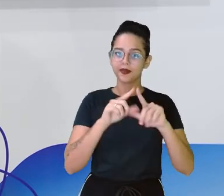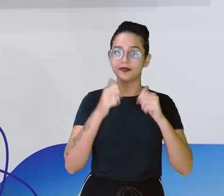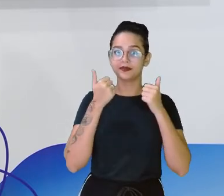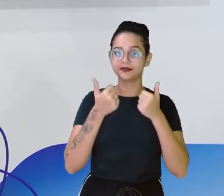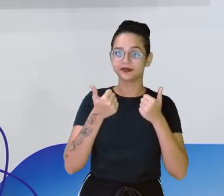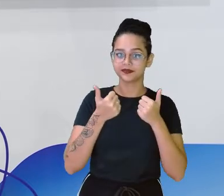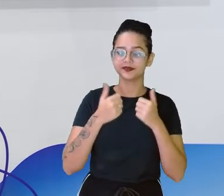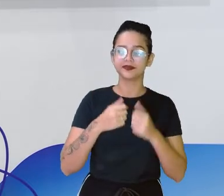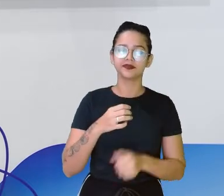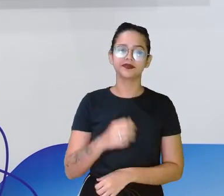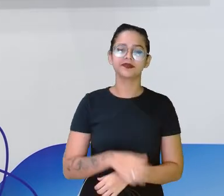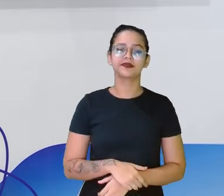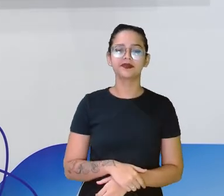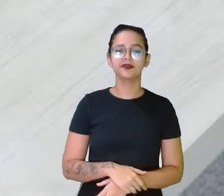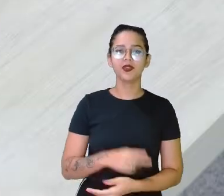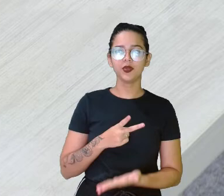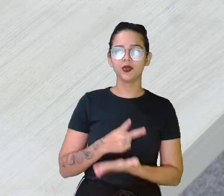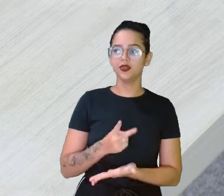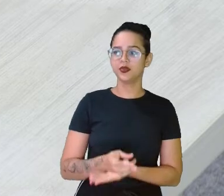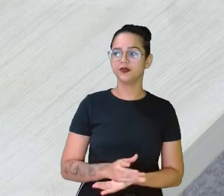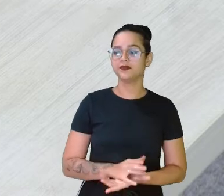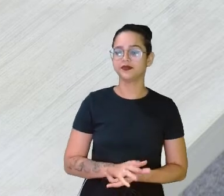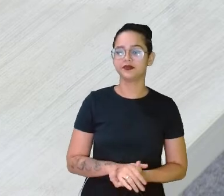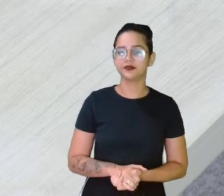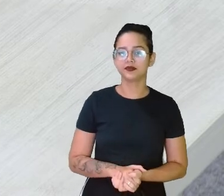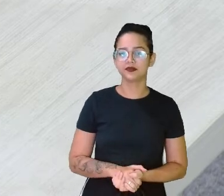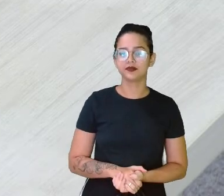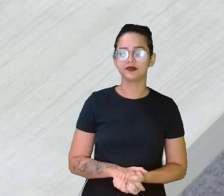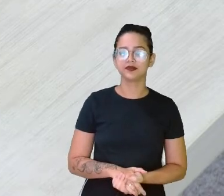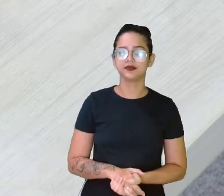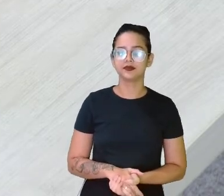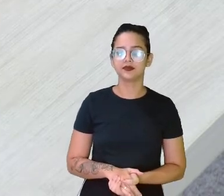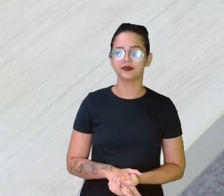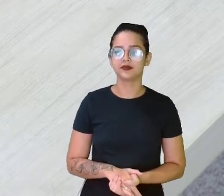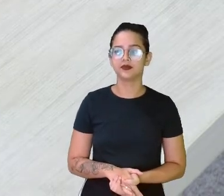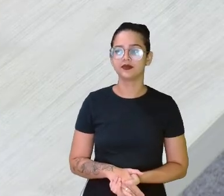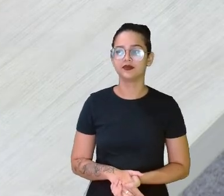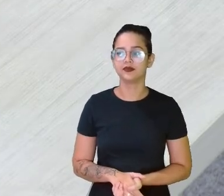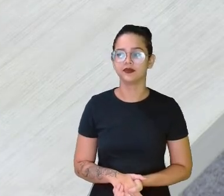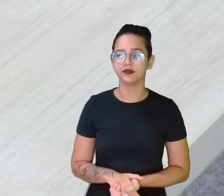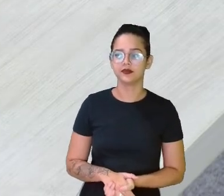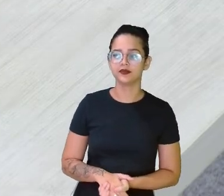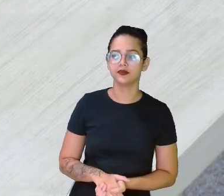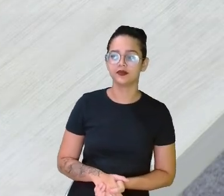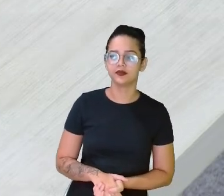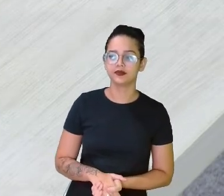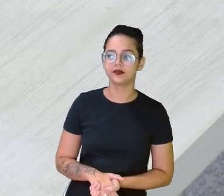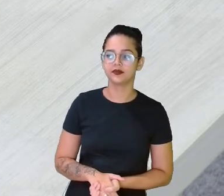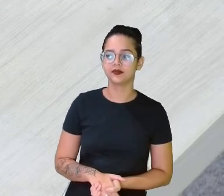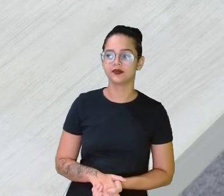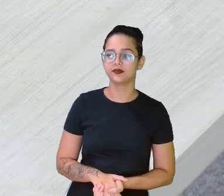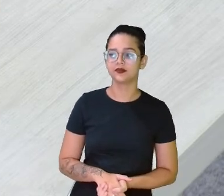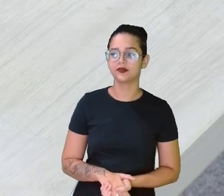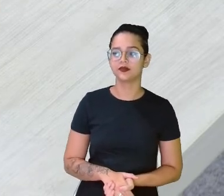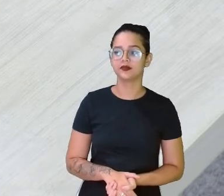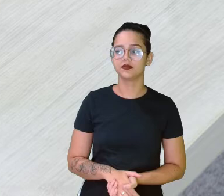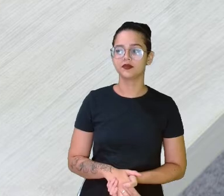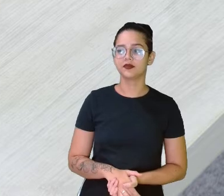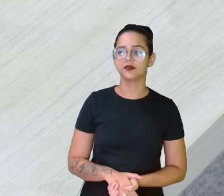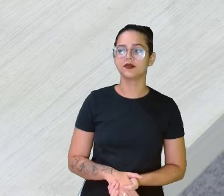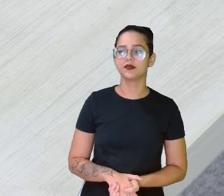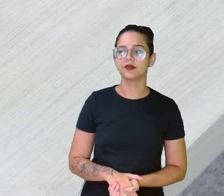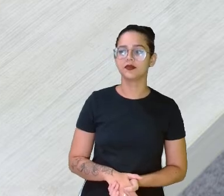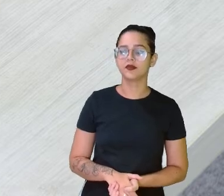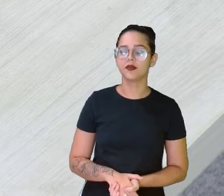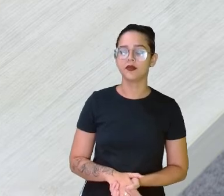Tudo ok, quinto ano? Vamos continuar. Eu tenho aqui os meus palitos, que são as minhas